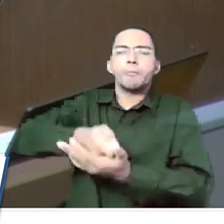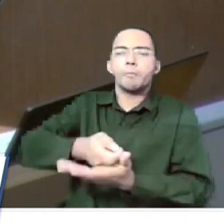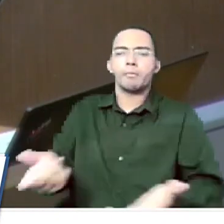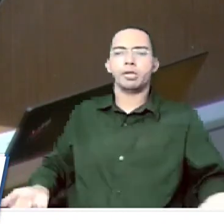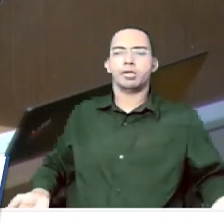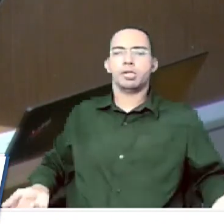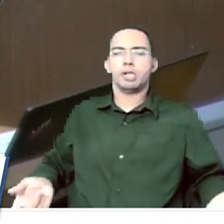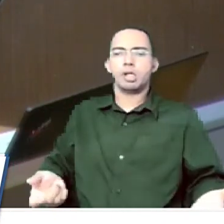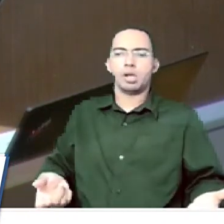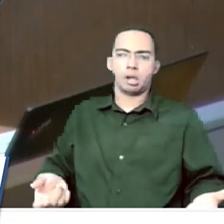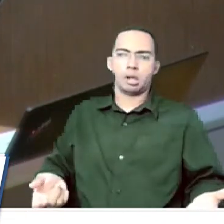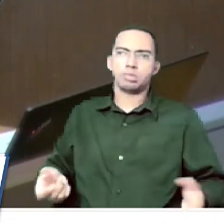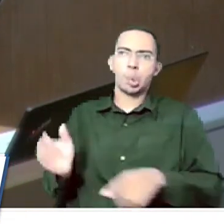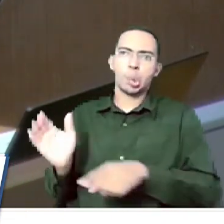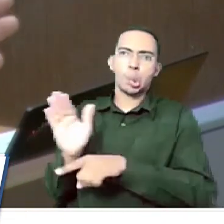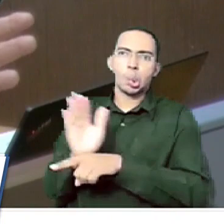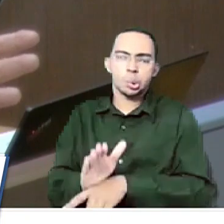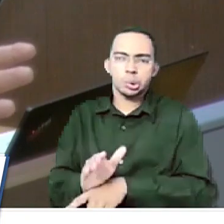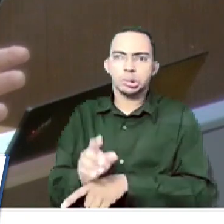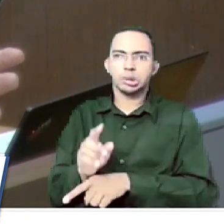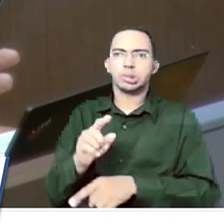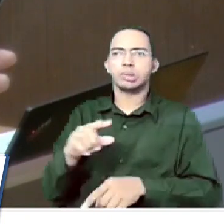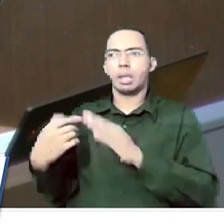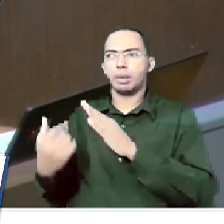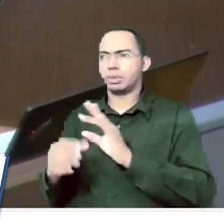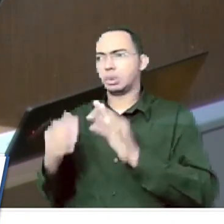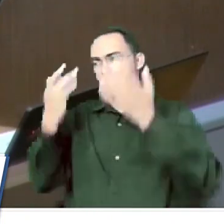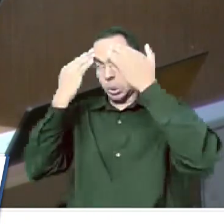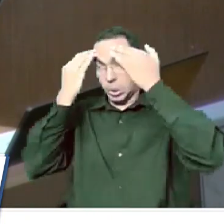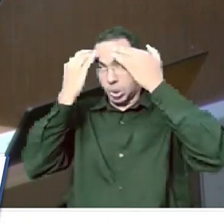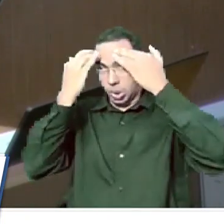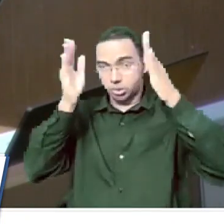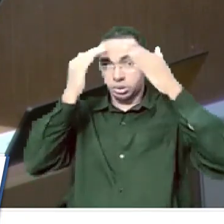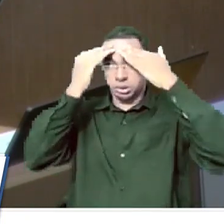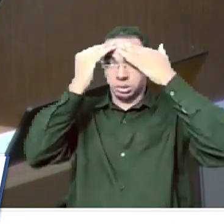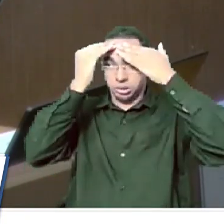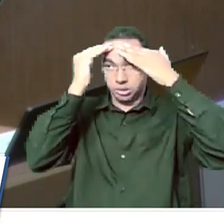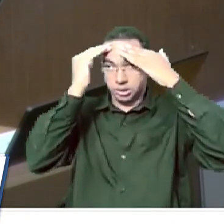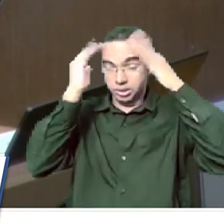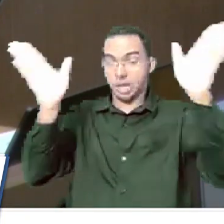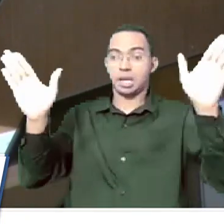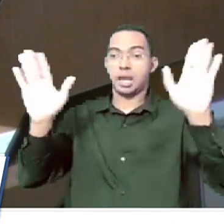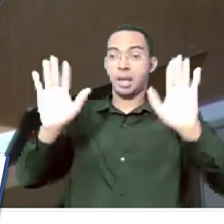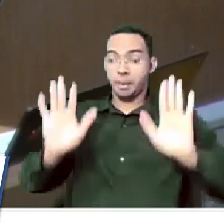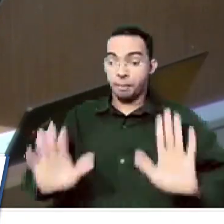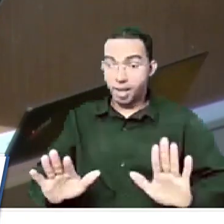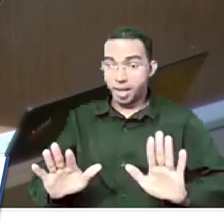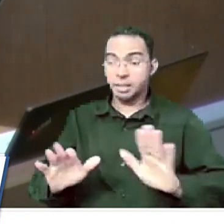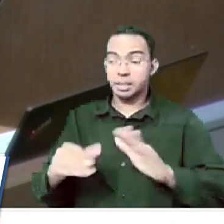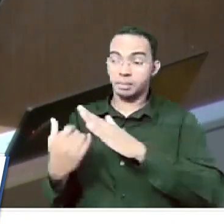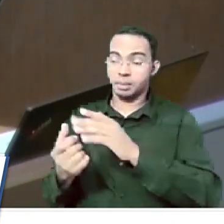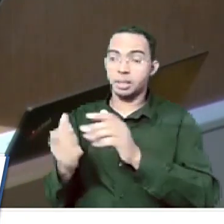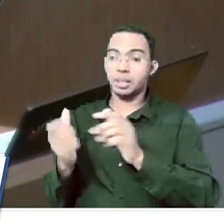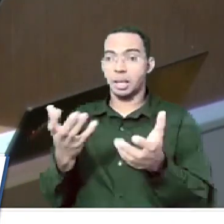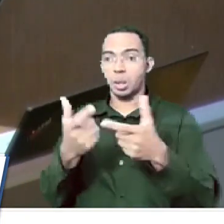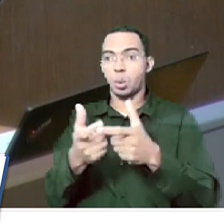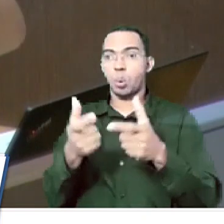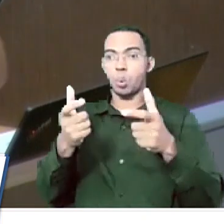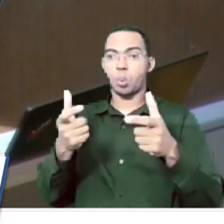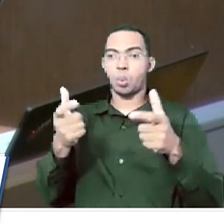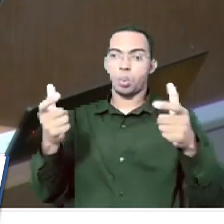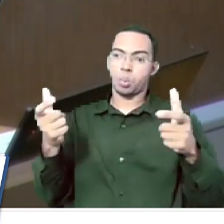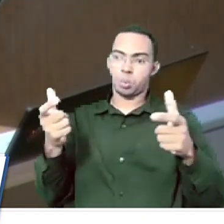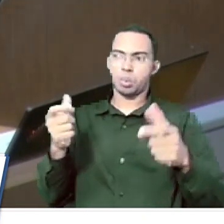uma ajuda de custo para... Eu não sei. Agora, a empresa quer aumentar porque tudo aumenta. Ah, não, a empresa não pode aumentar,